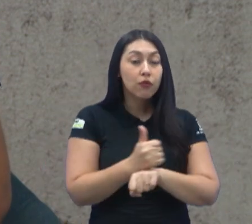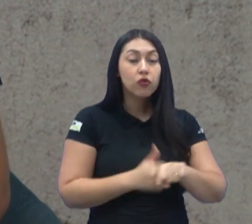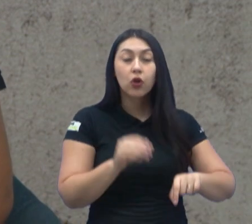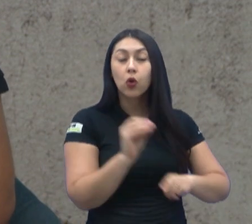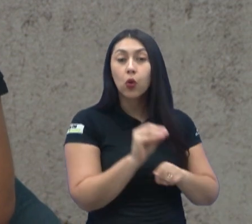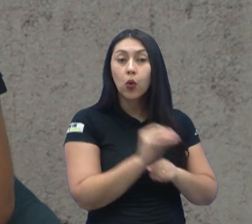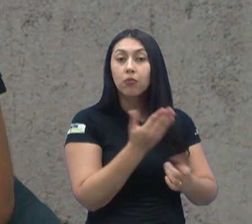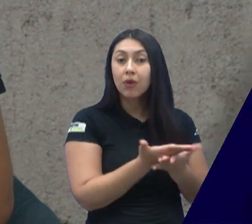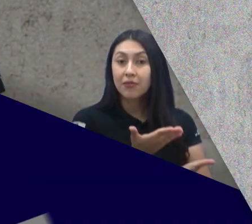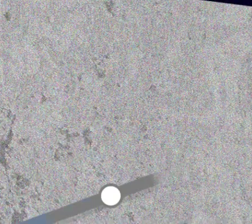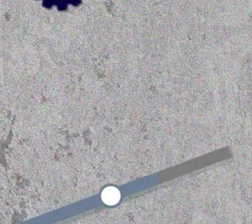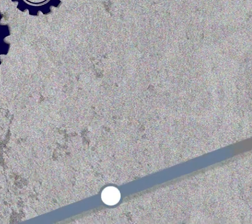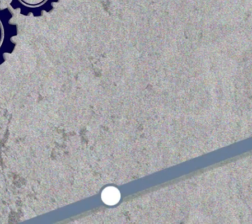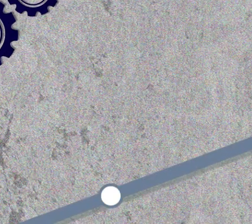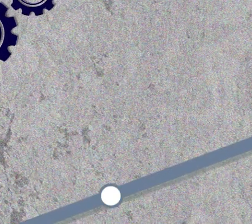sênior. Vamos conferir.